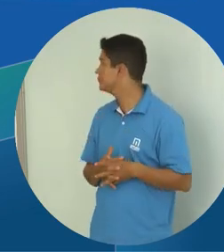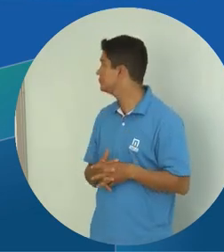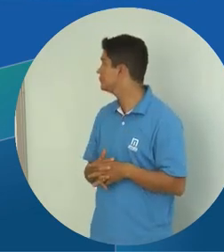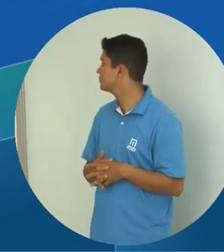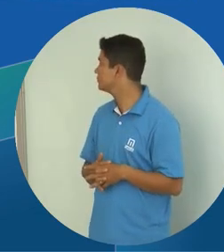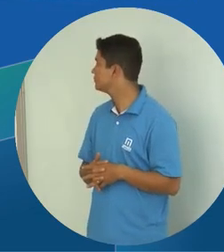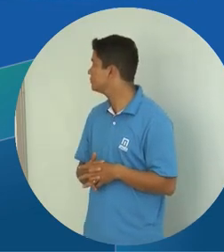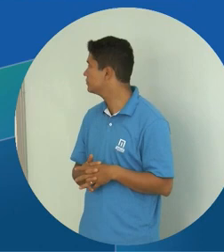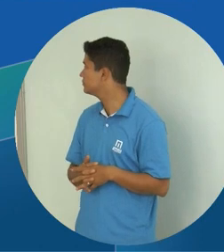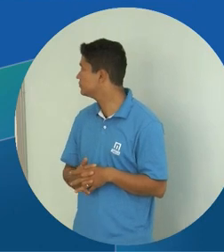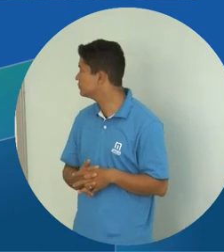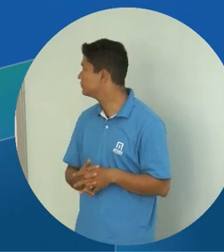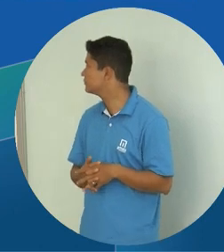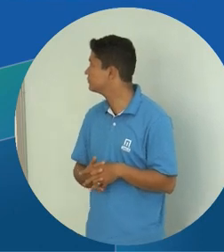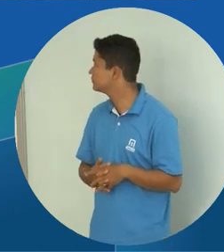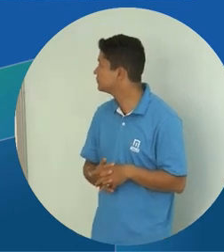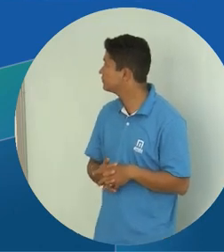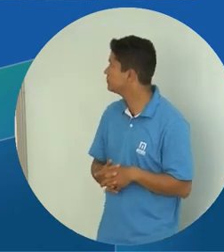do muro.